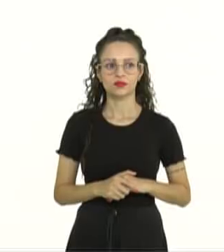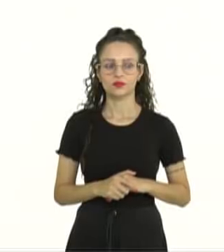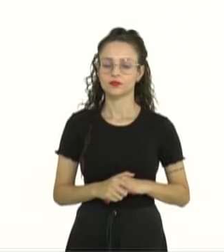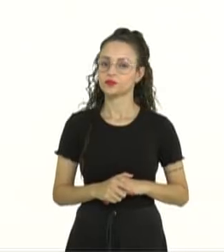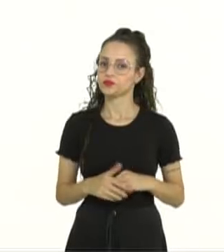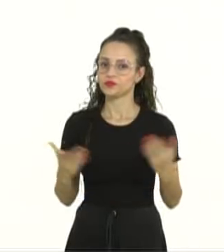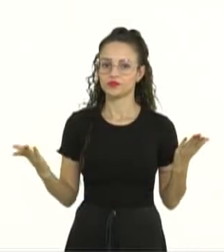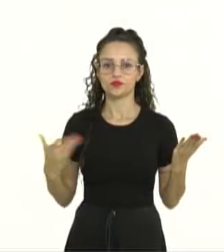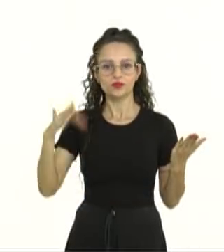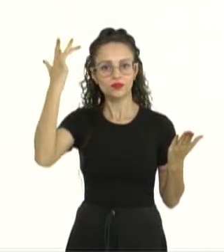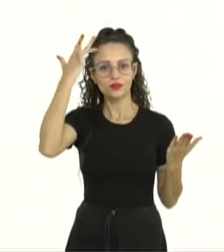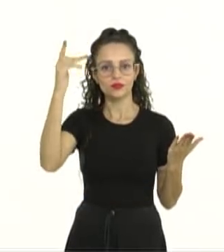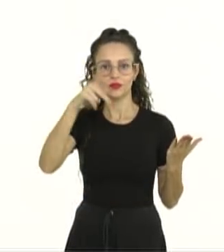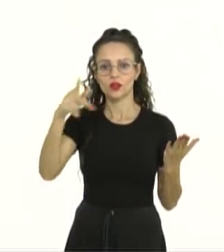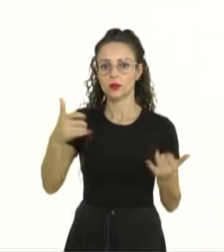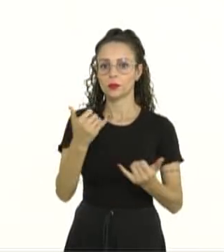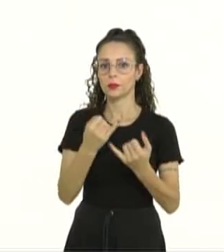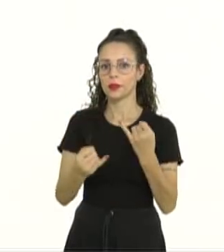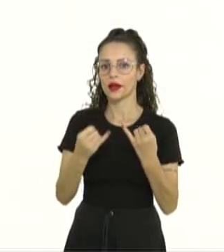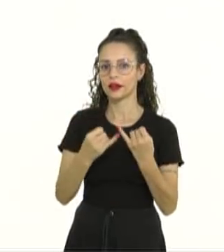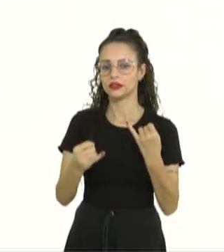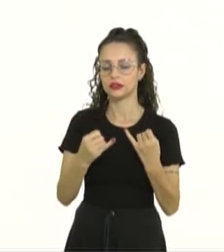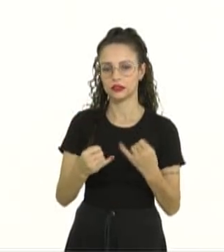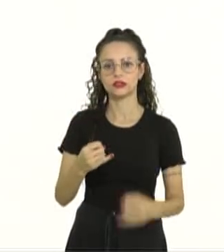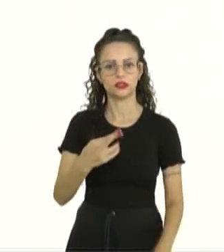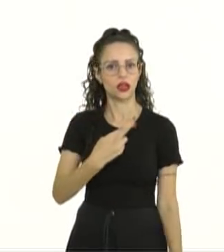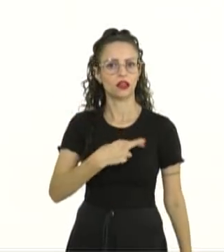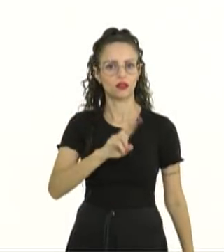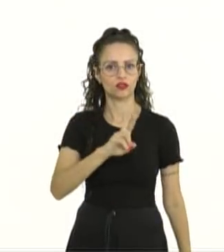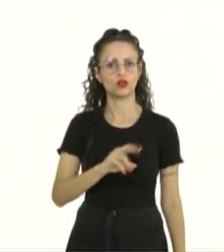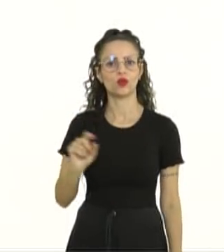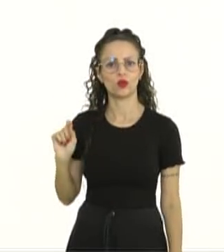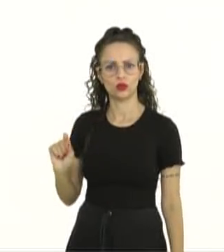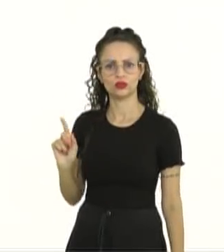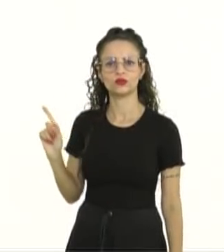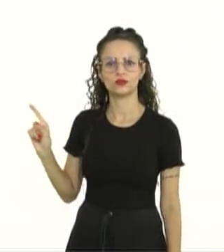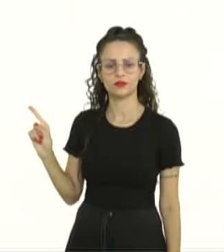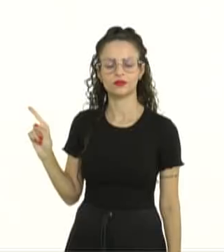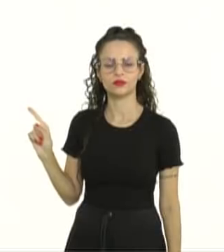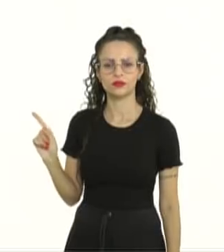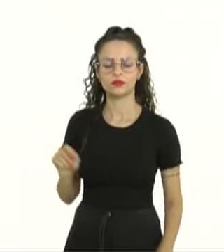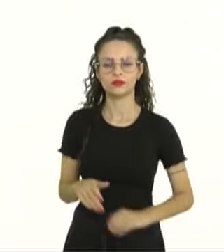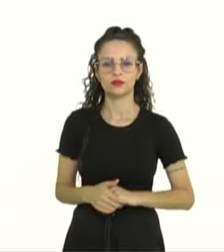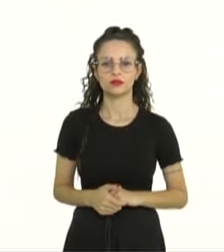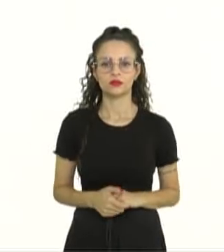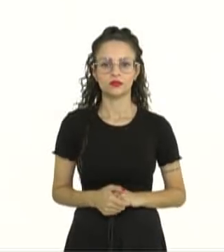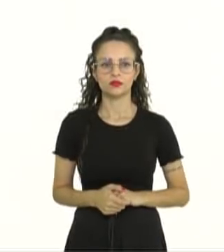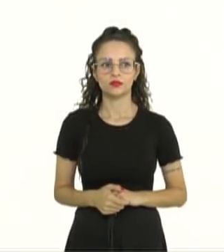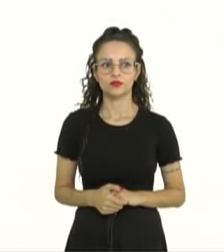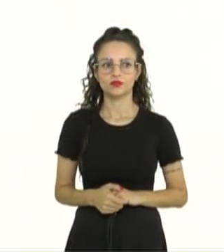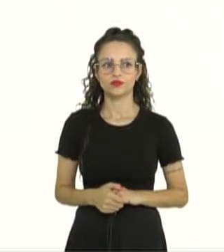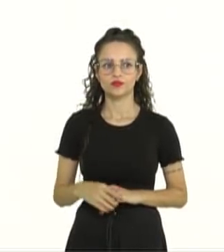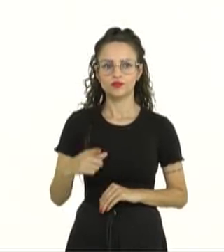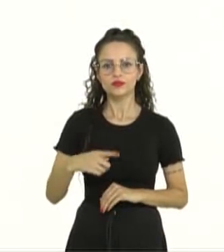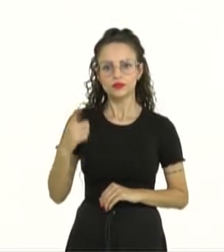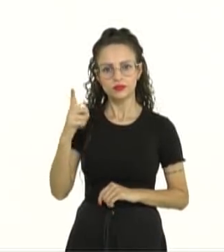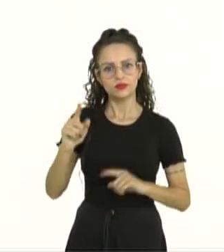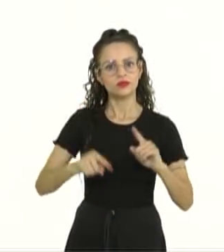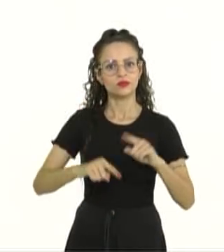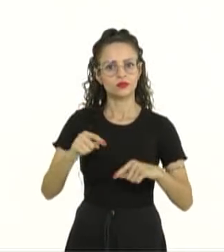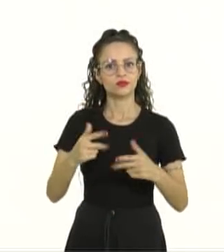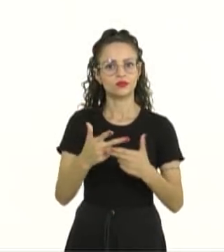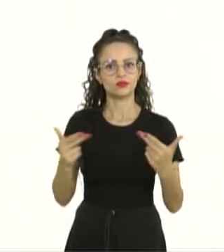Não sei, professor, me parece também uma ideia de um religioso. Esse está com alguns outros